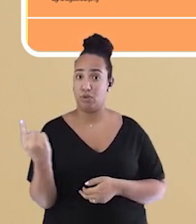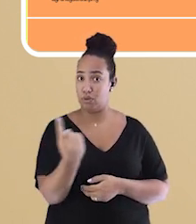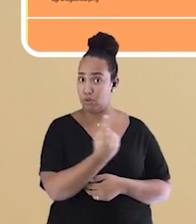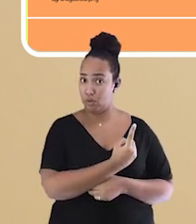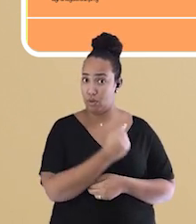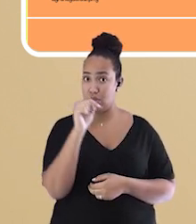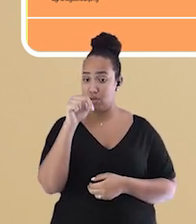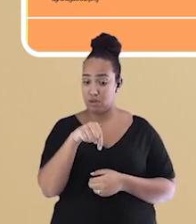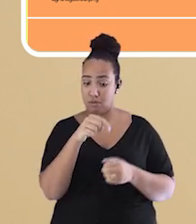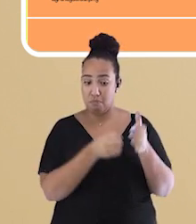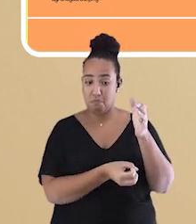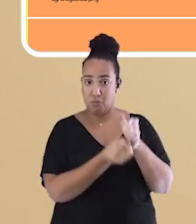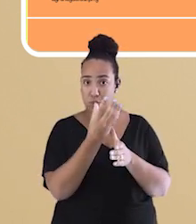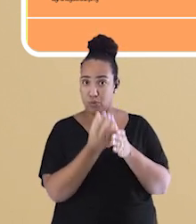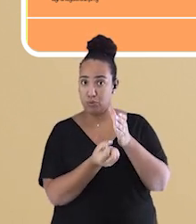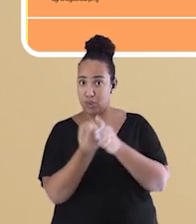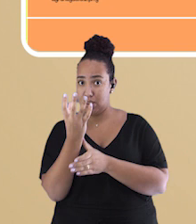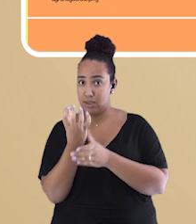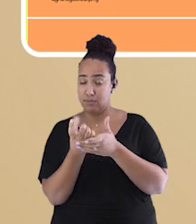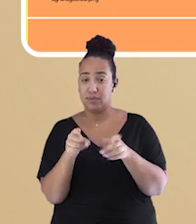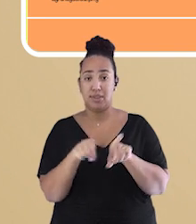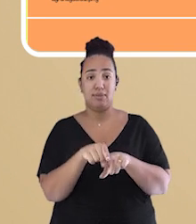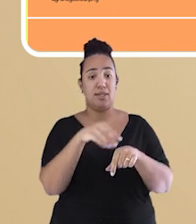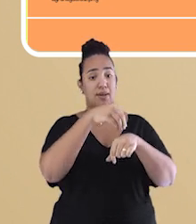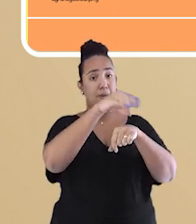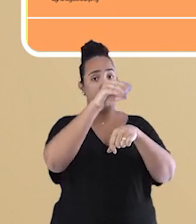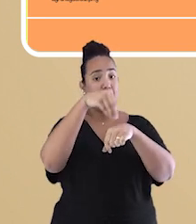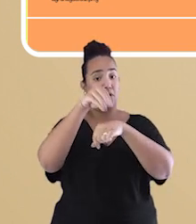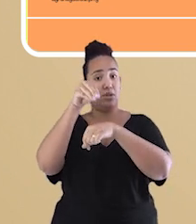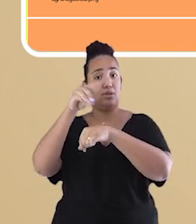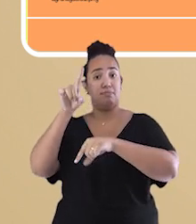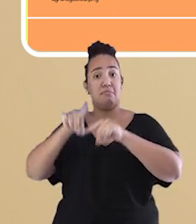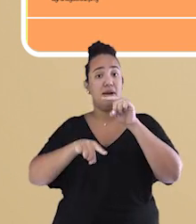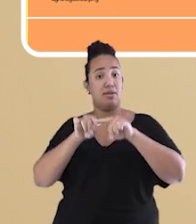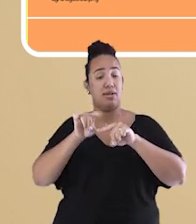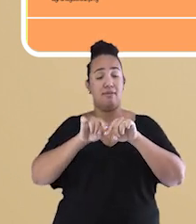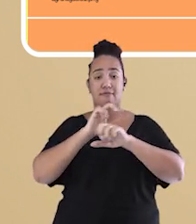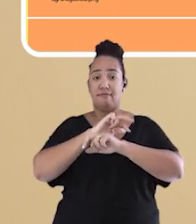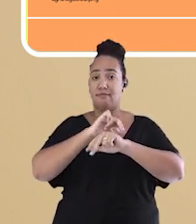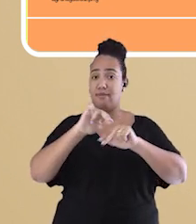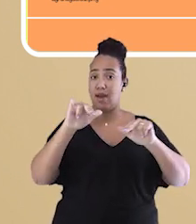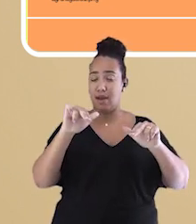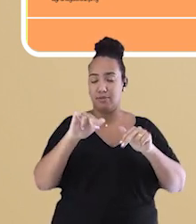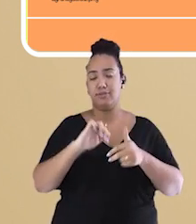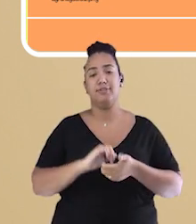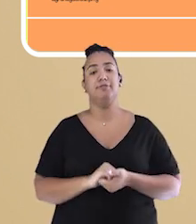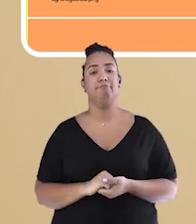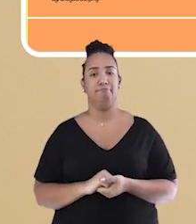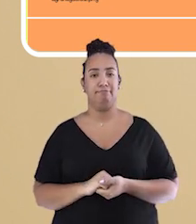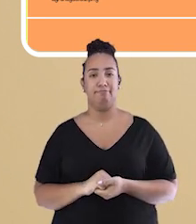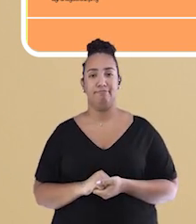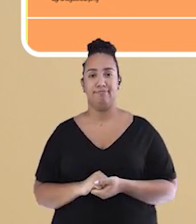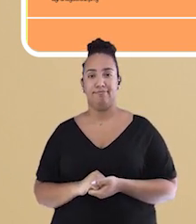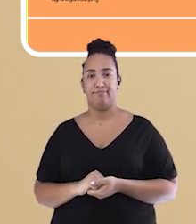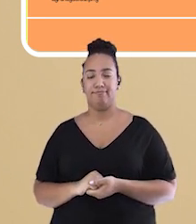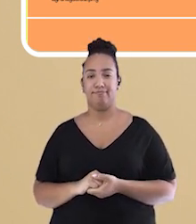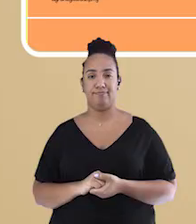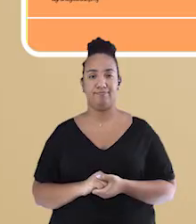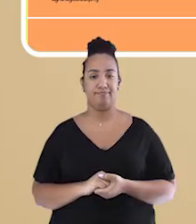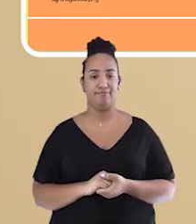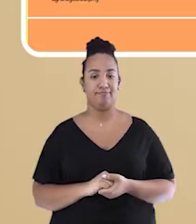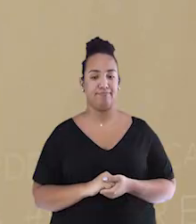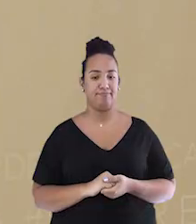Nós somos grandes produtores e exportadores de diferentes produtos para o mundo inteiro.